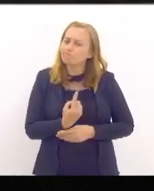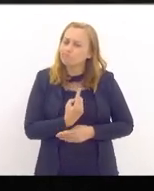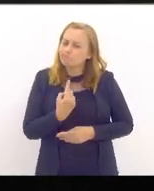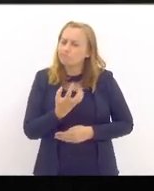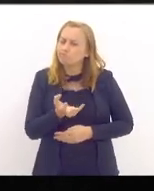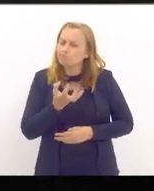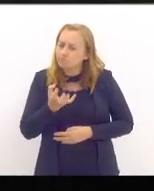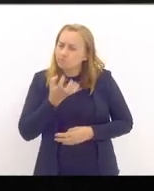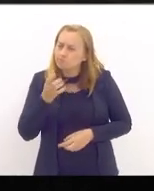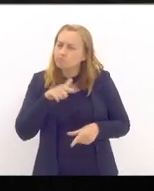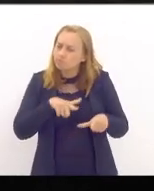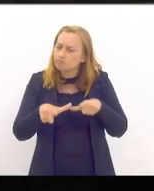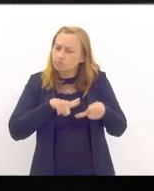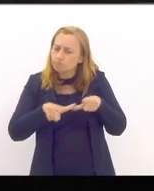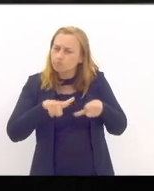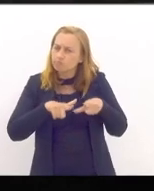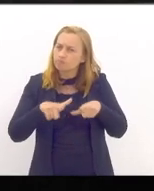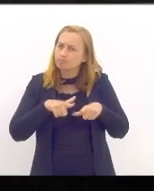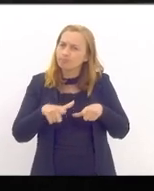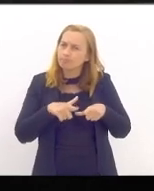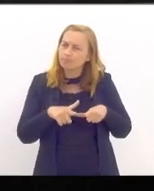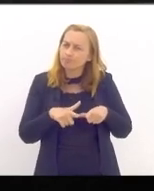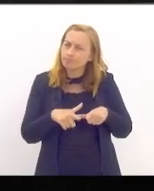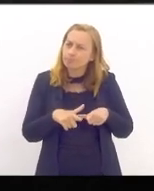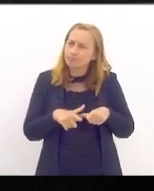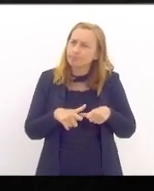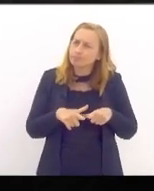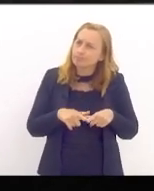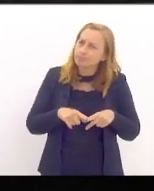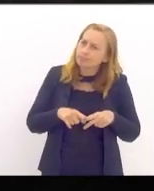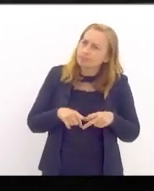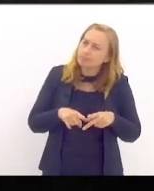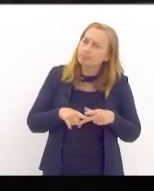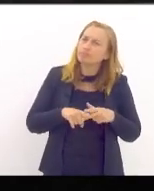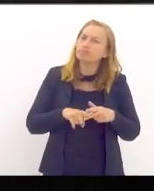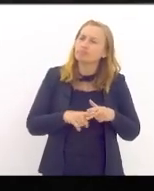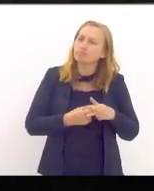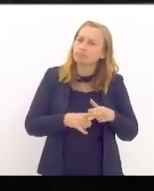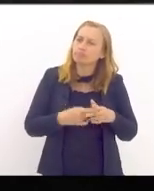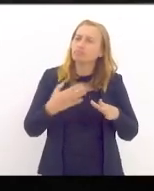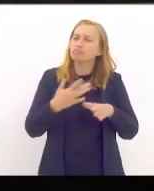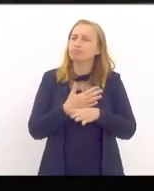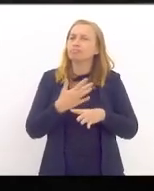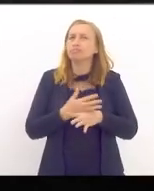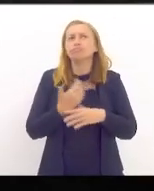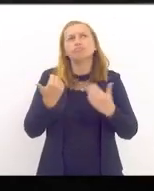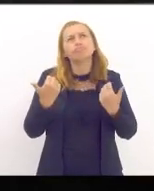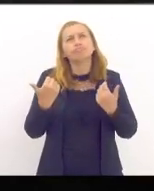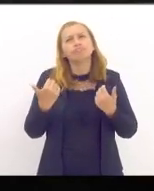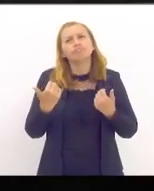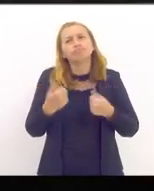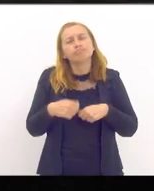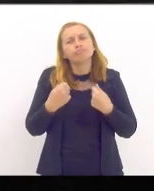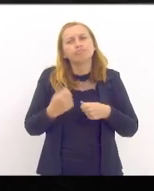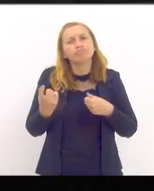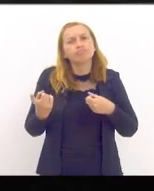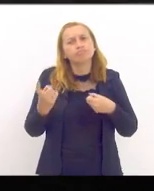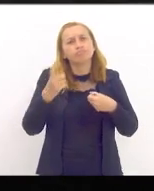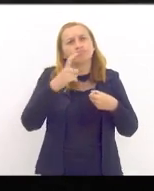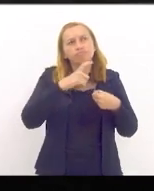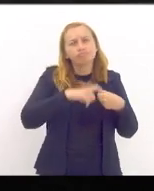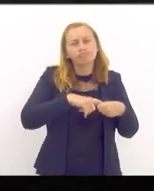queremos trabalhar a ressignificação da cidade nós temos que voltar